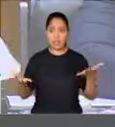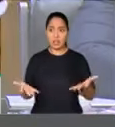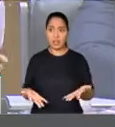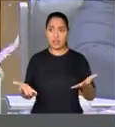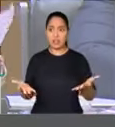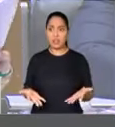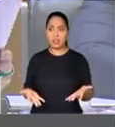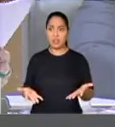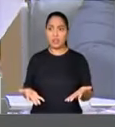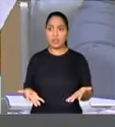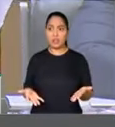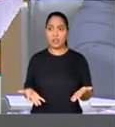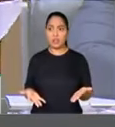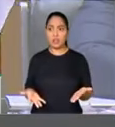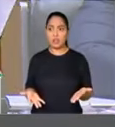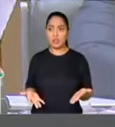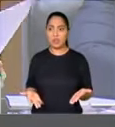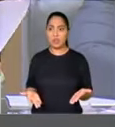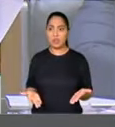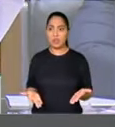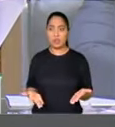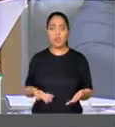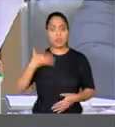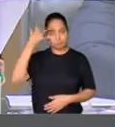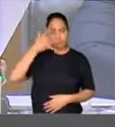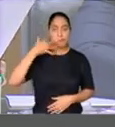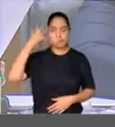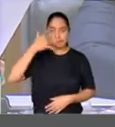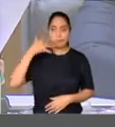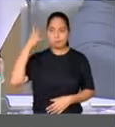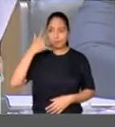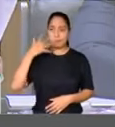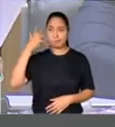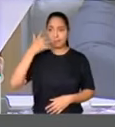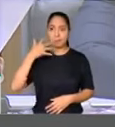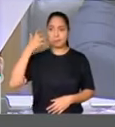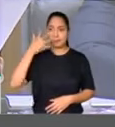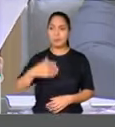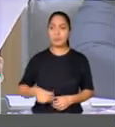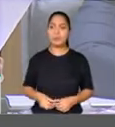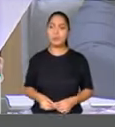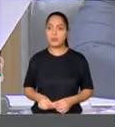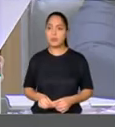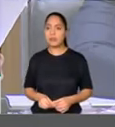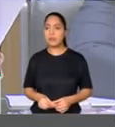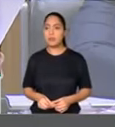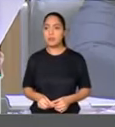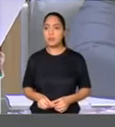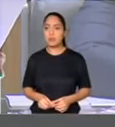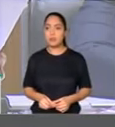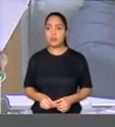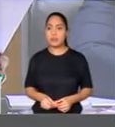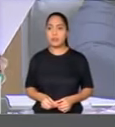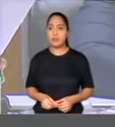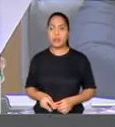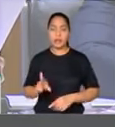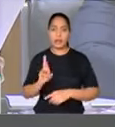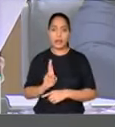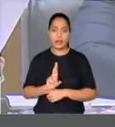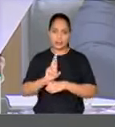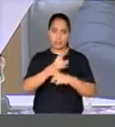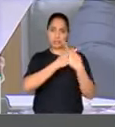nós para que faça uso da palavra a última